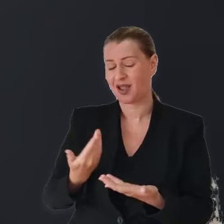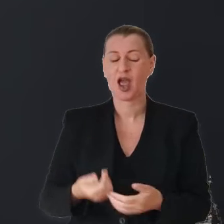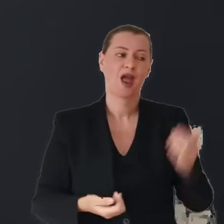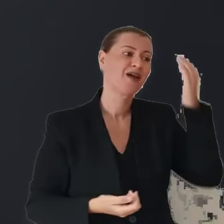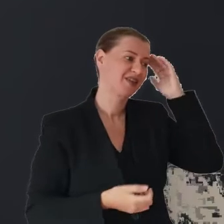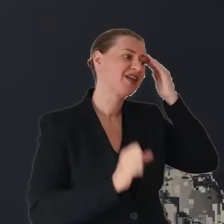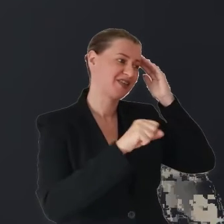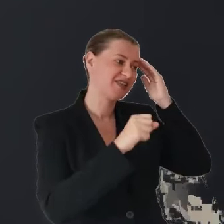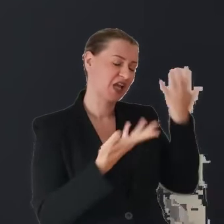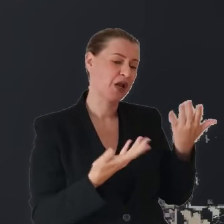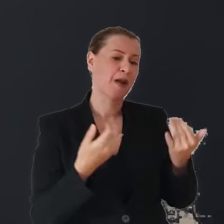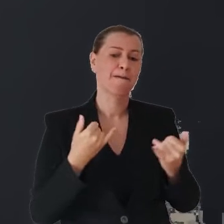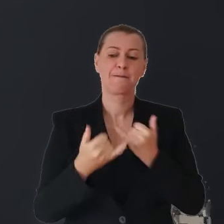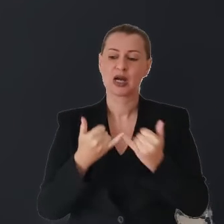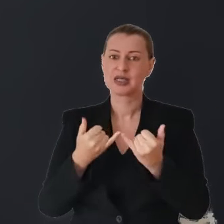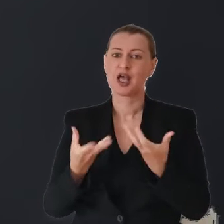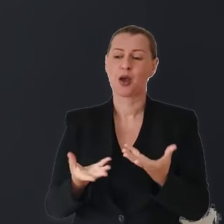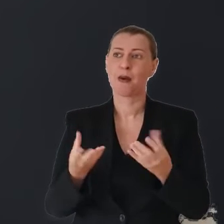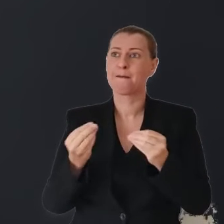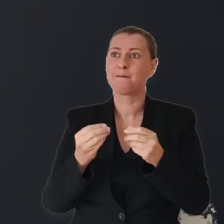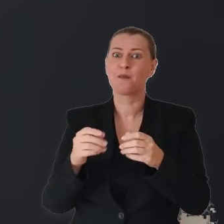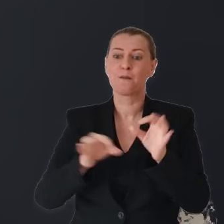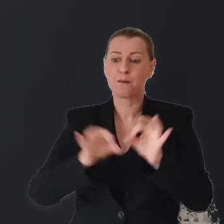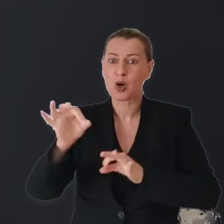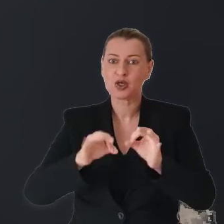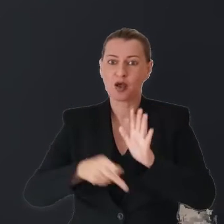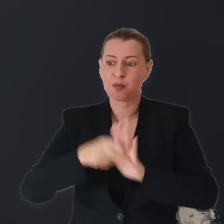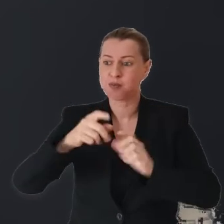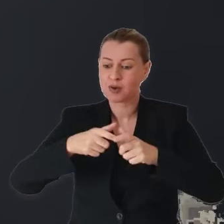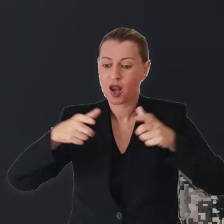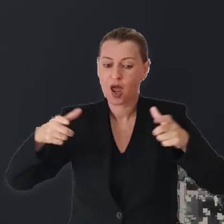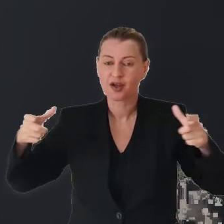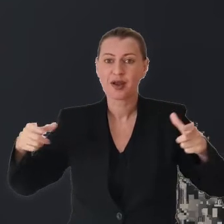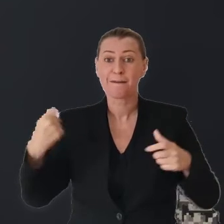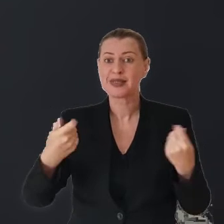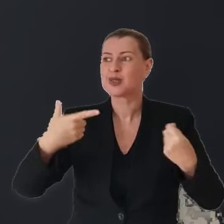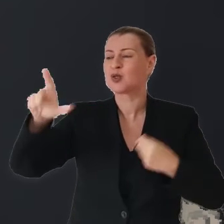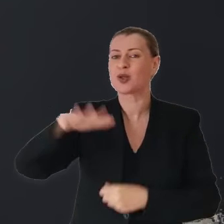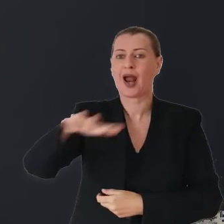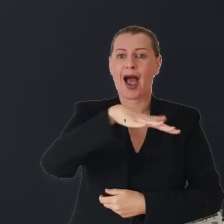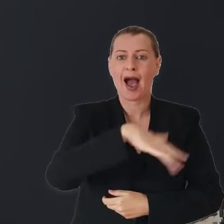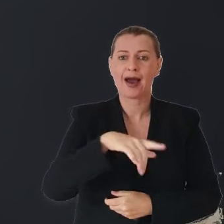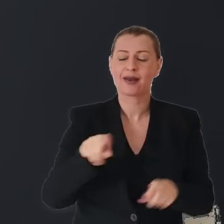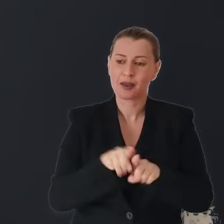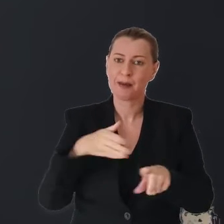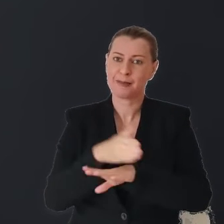Entendo. É um grande projeto. E demandas de outras áreas também dentro de Covid.